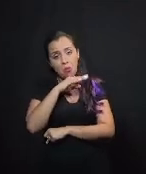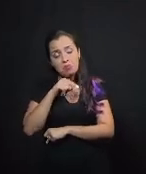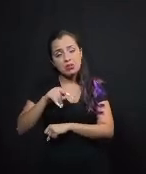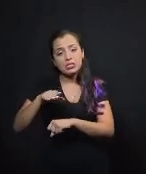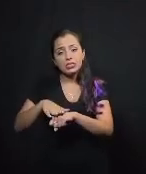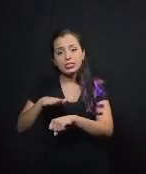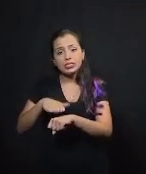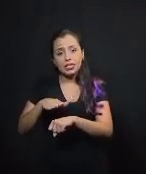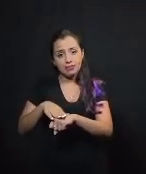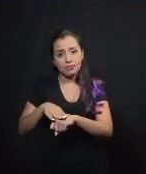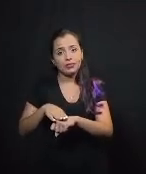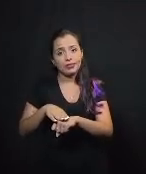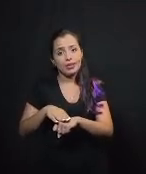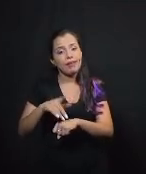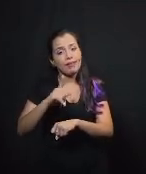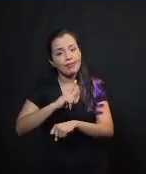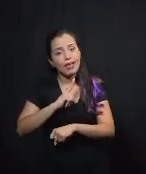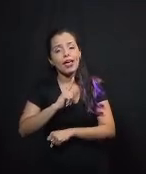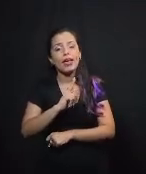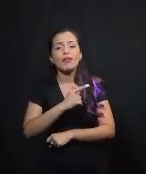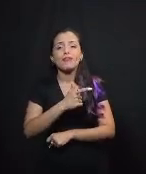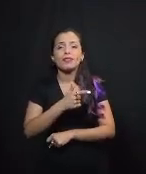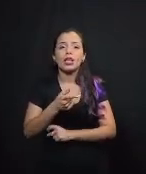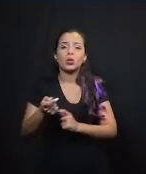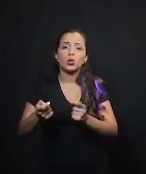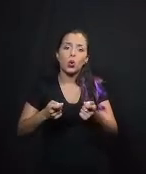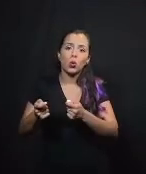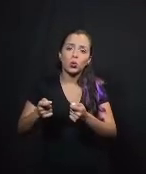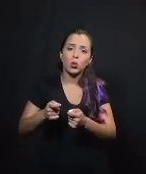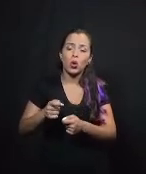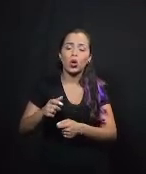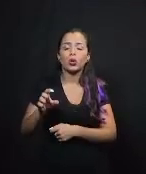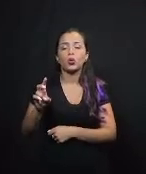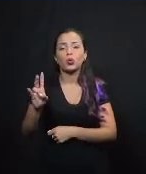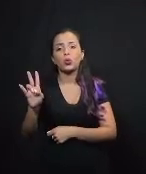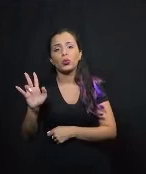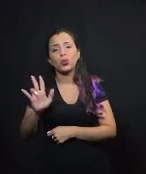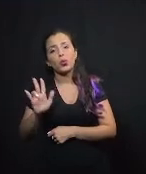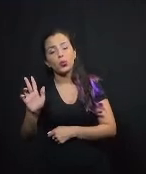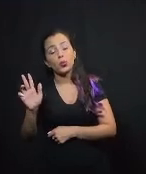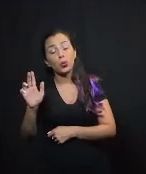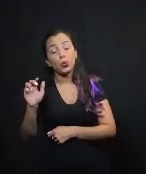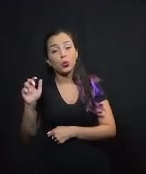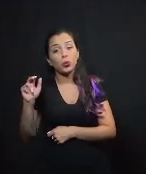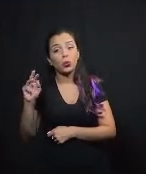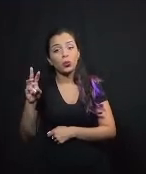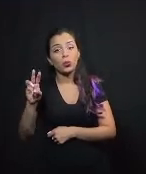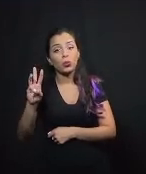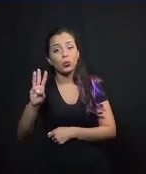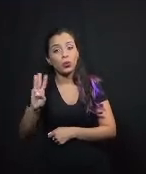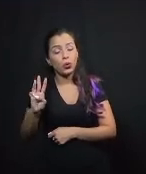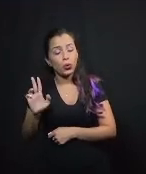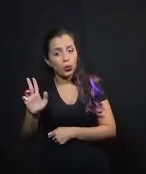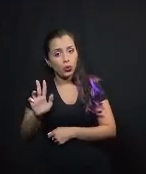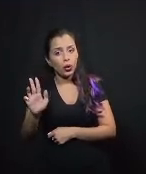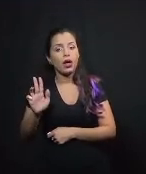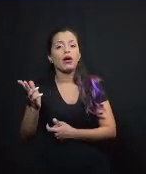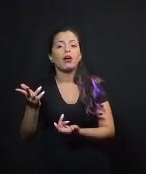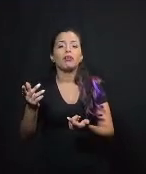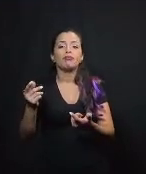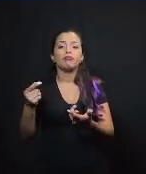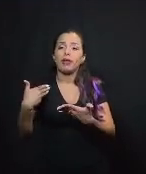no governo Fernando Henrique, estendido no governo Lula, e permaneceu, né? Permaneceu, e está aí a discussão.